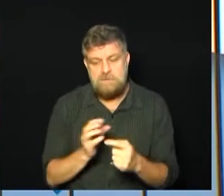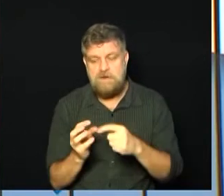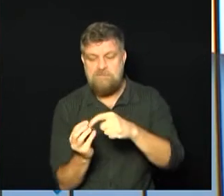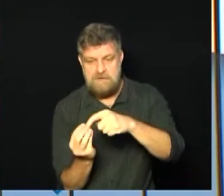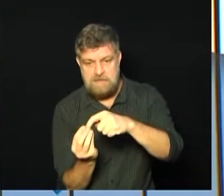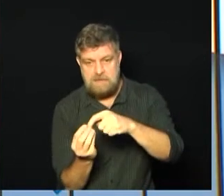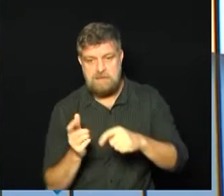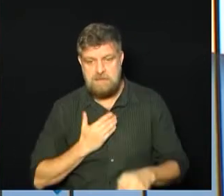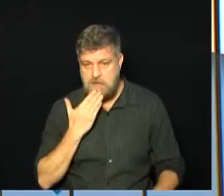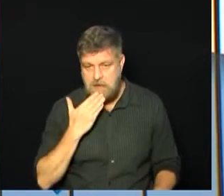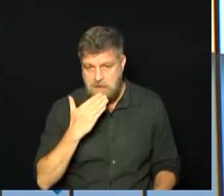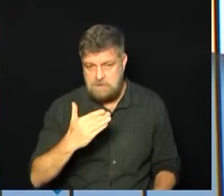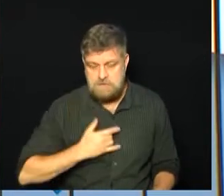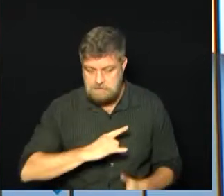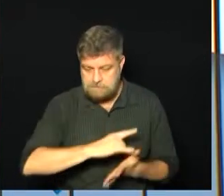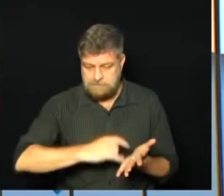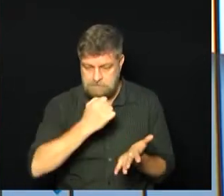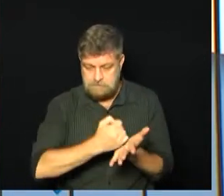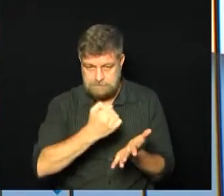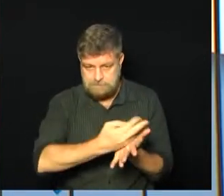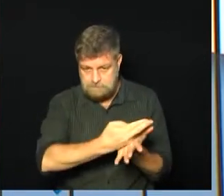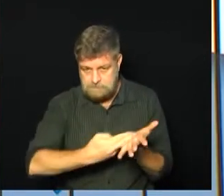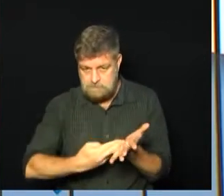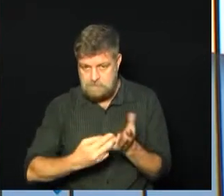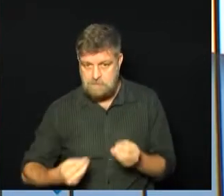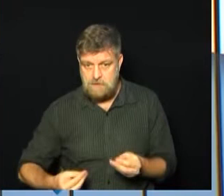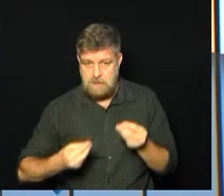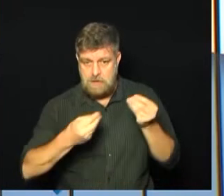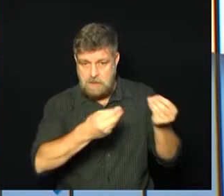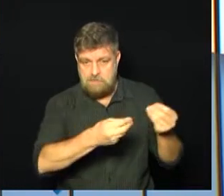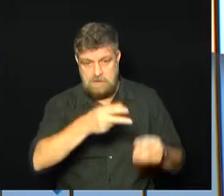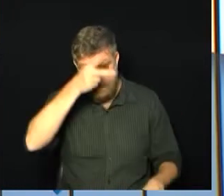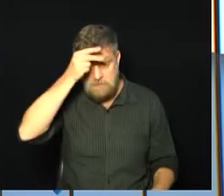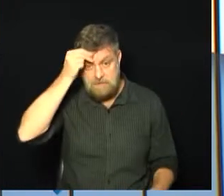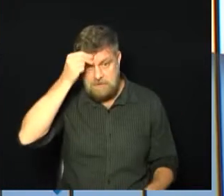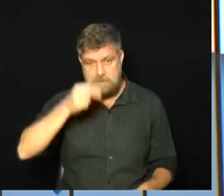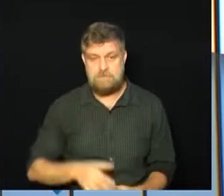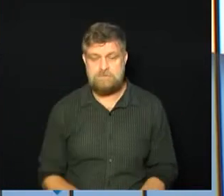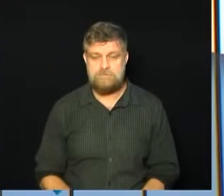O pedido está documentado em um requerimento encaminhado ao Executivo.